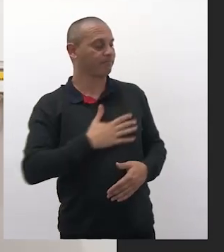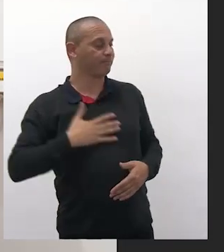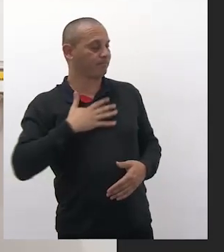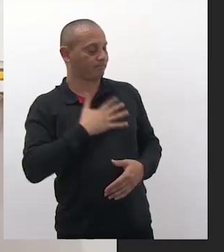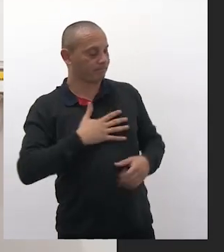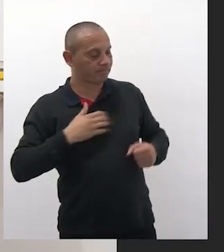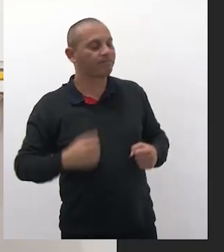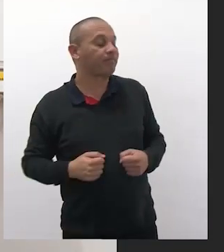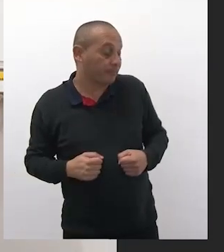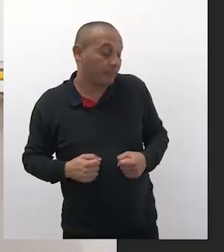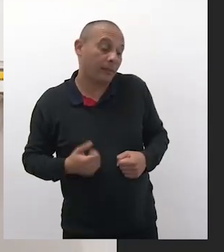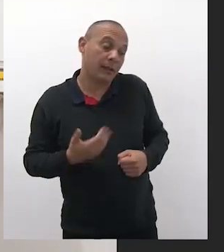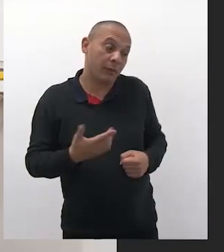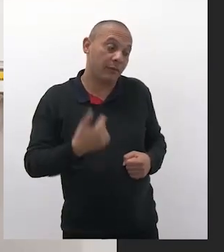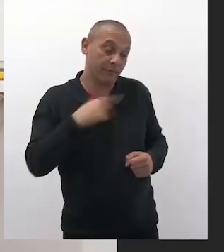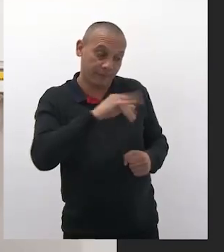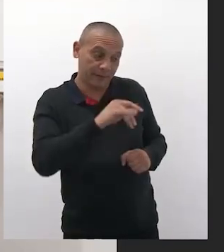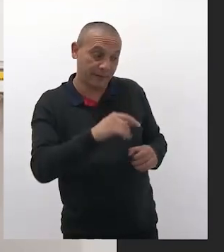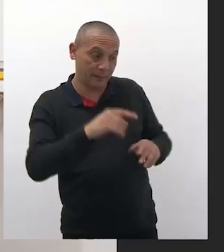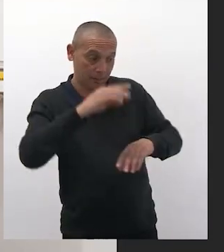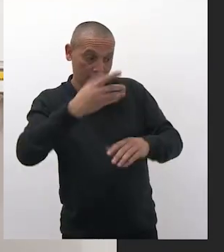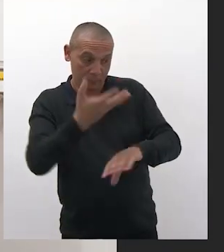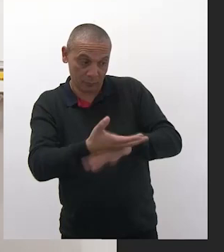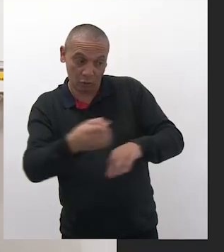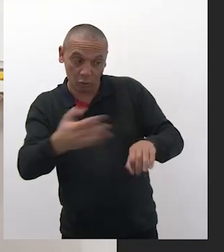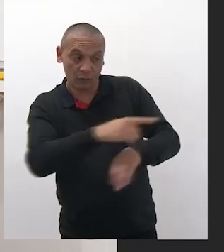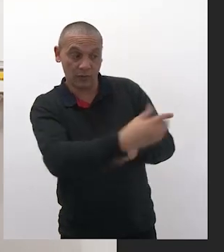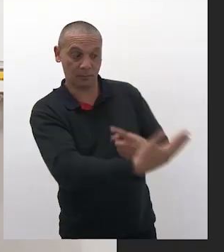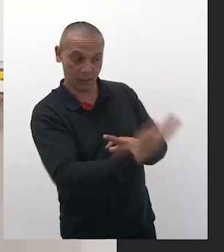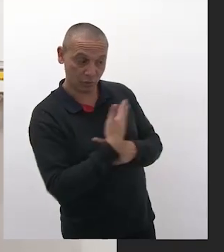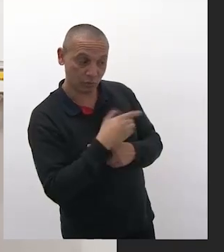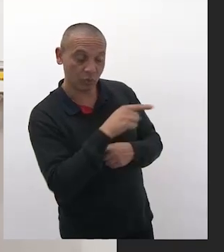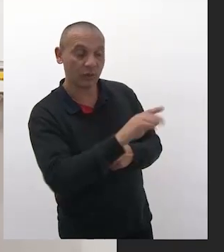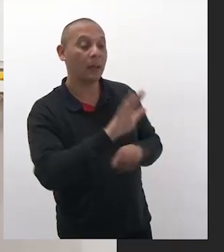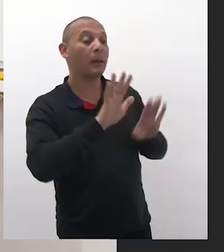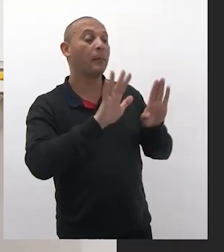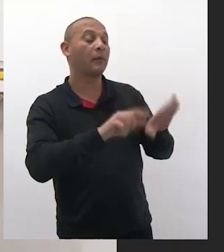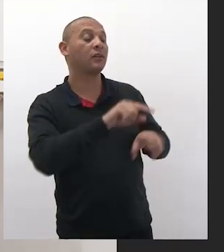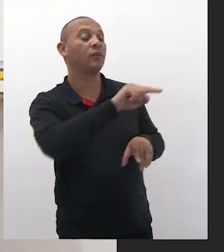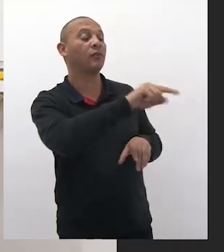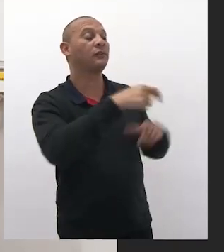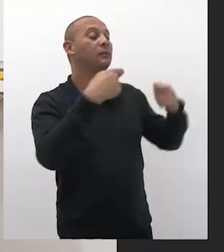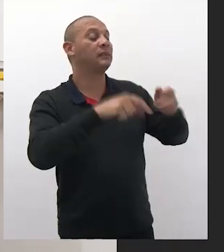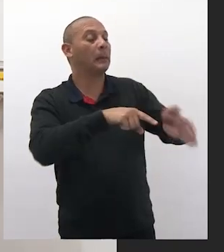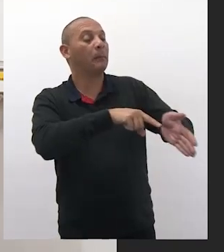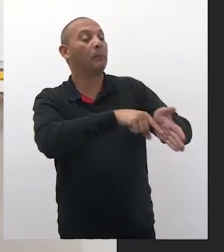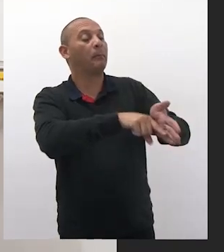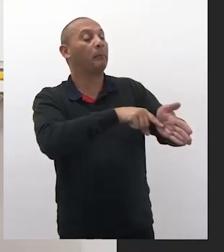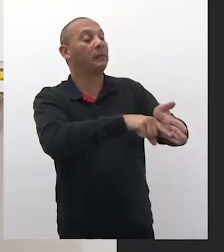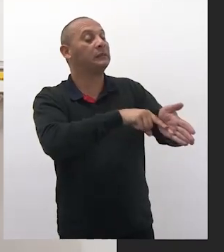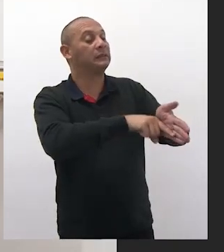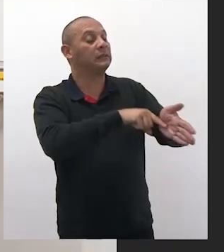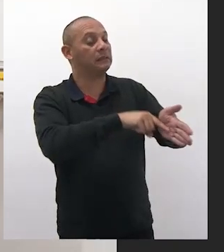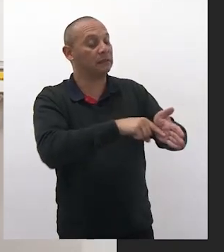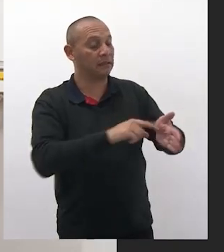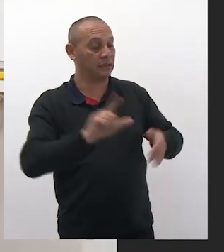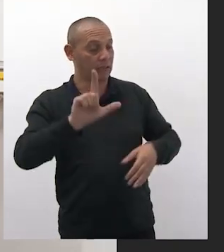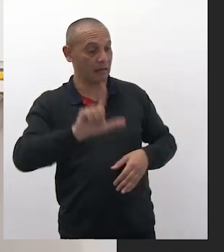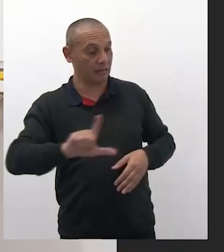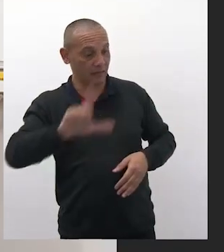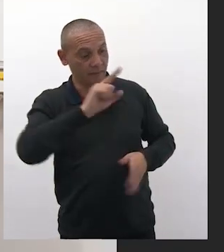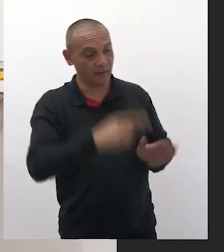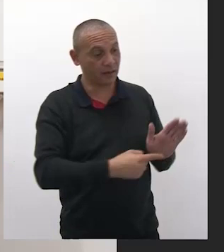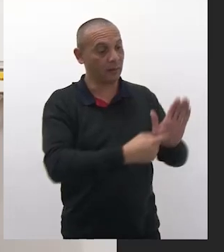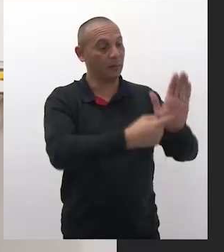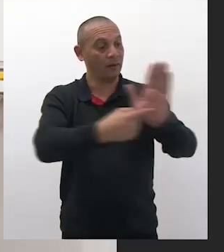uma eletiva e você vai me ajudar. Mas para isso você vai fazer uma pesquisa de literatura e vai apresentar